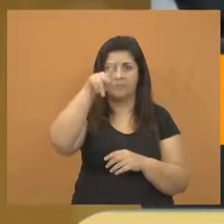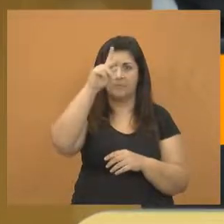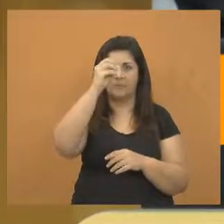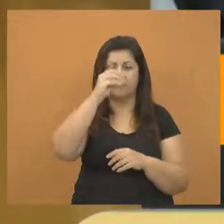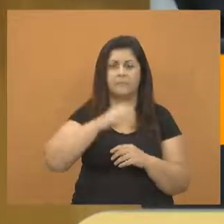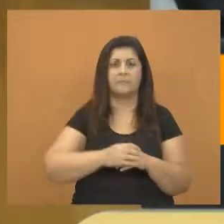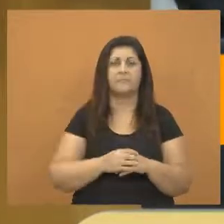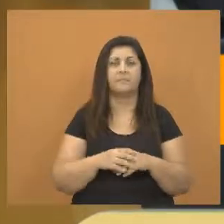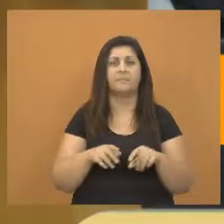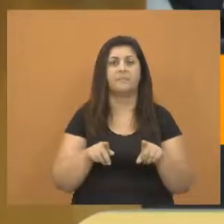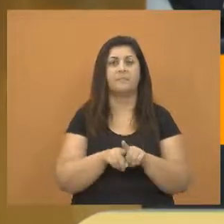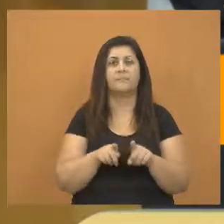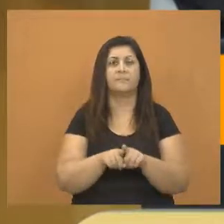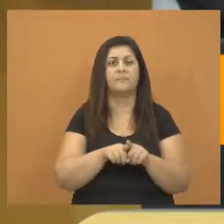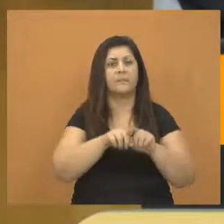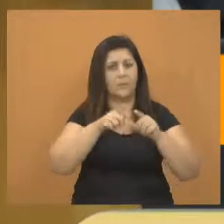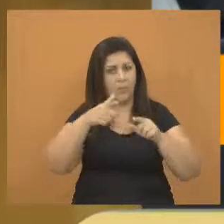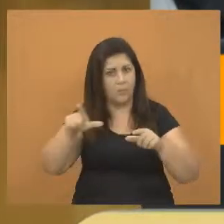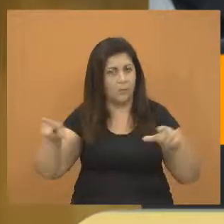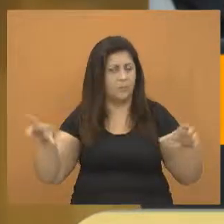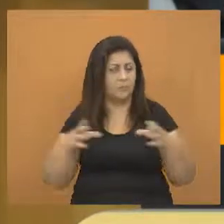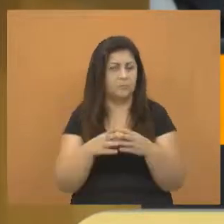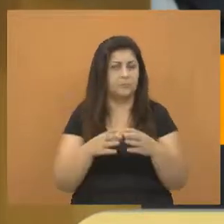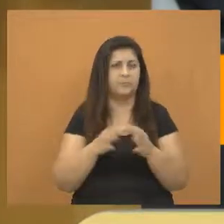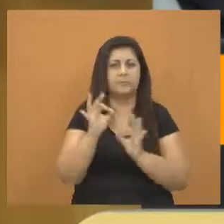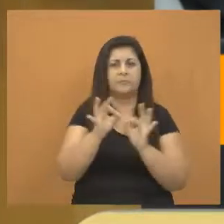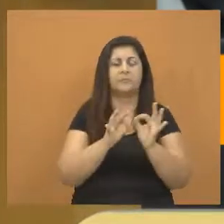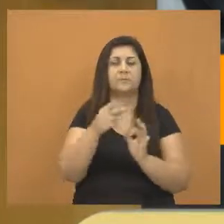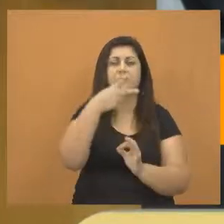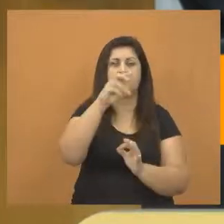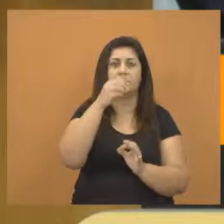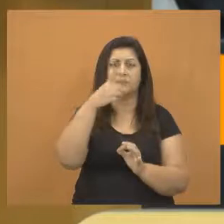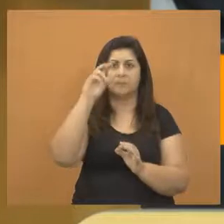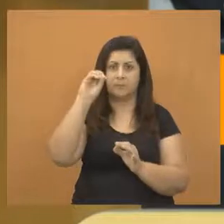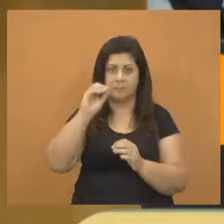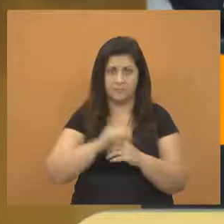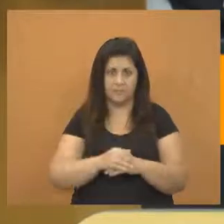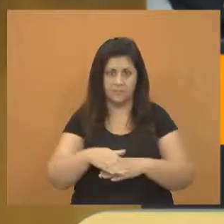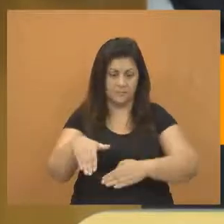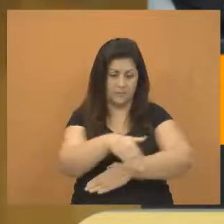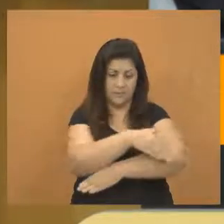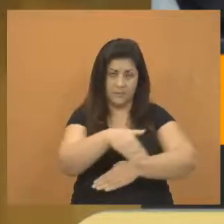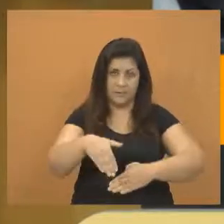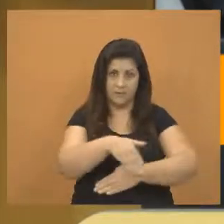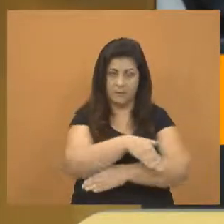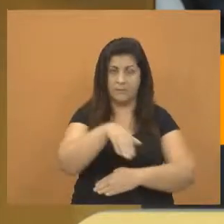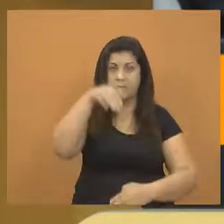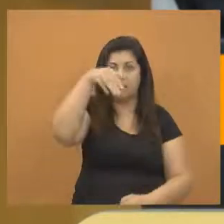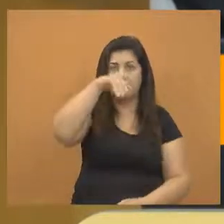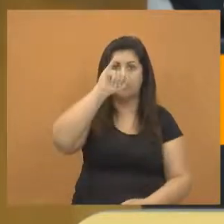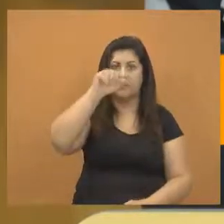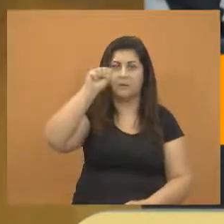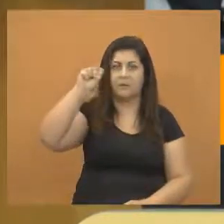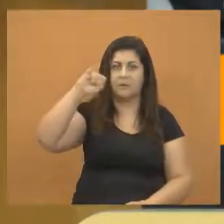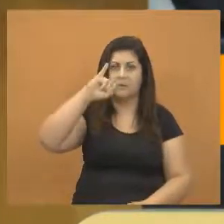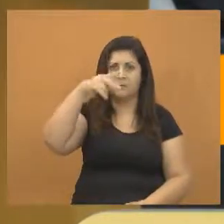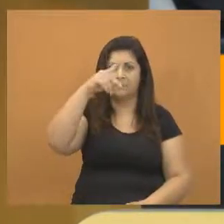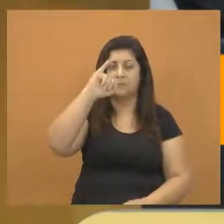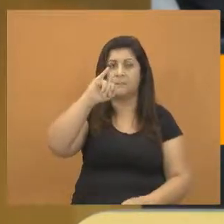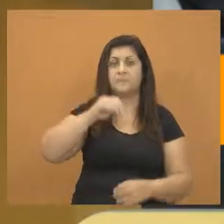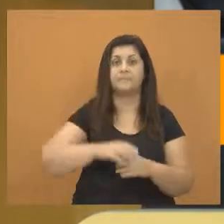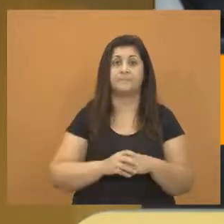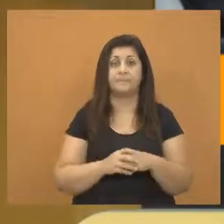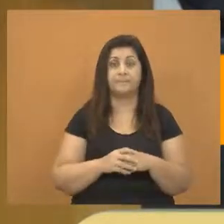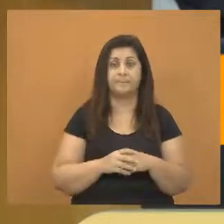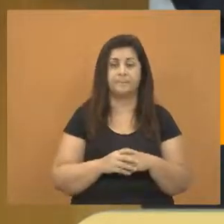Pedramar. Regularização prevista para 2020, Avenida Mississippi, no Jardim Flórida, bairro